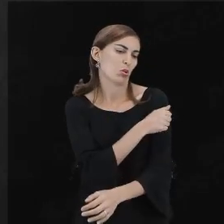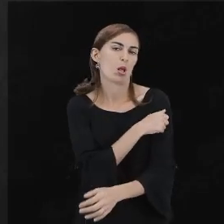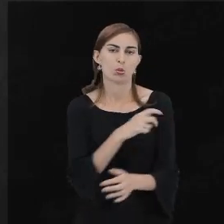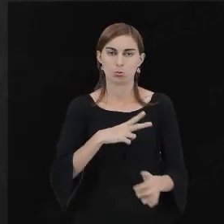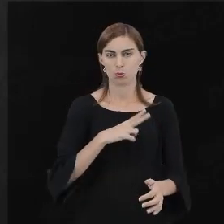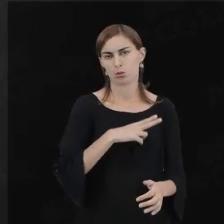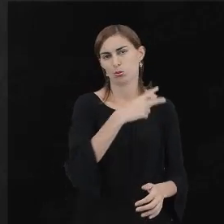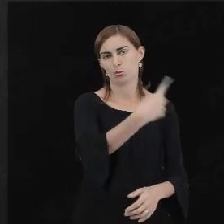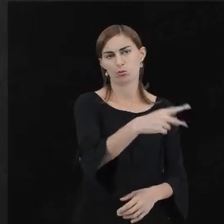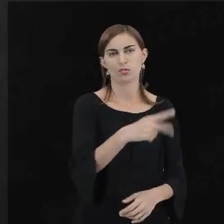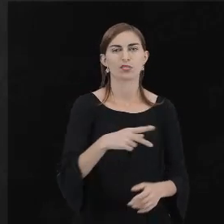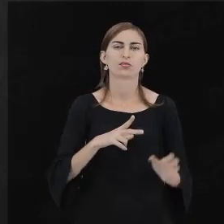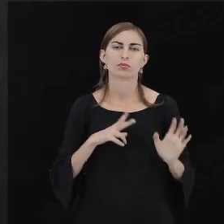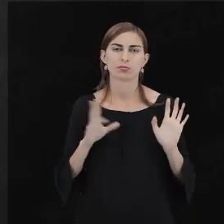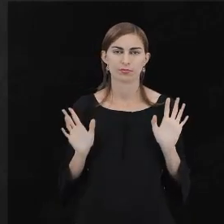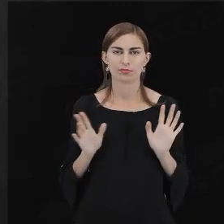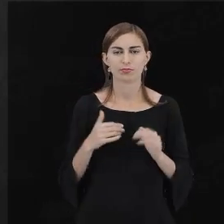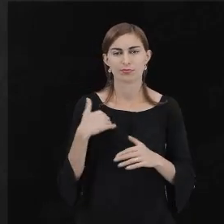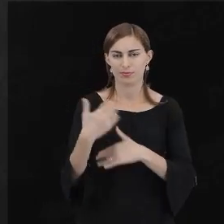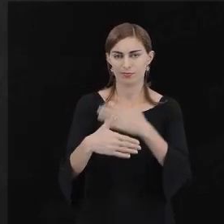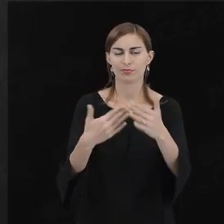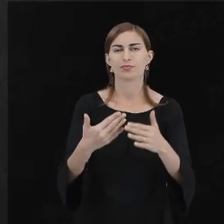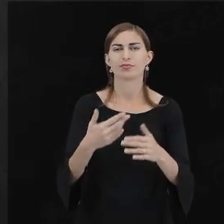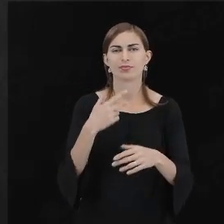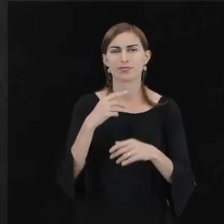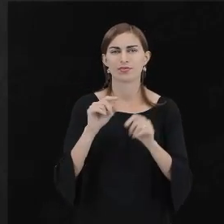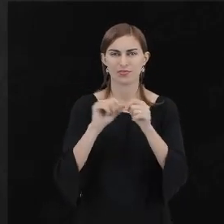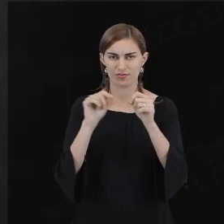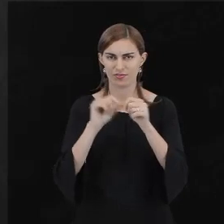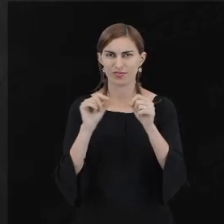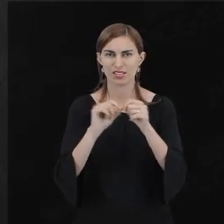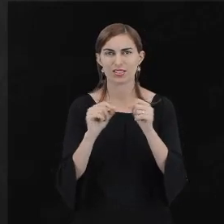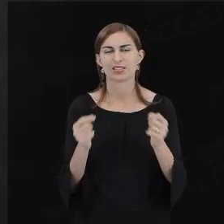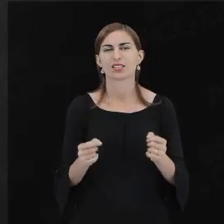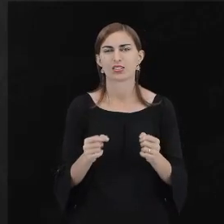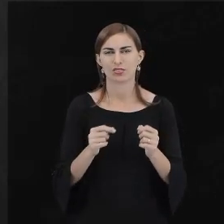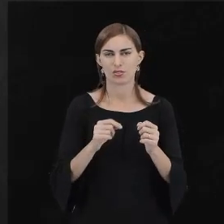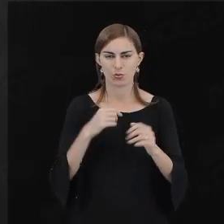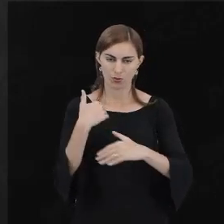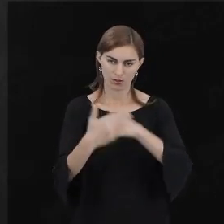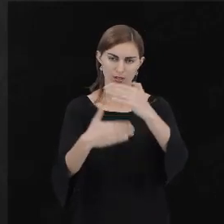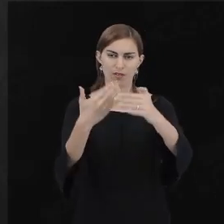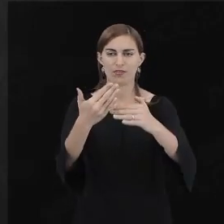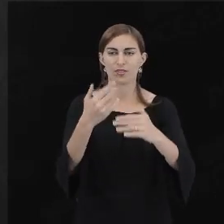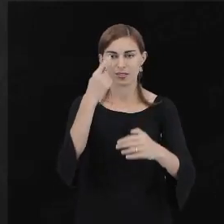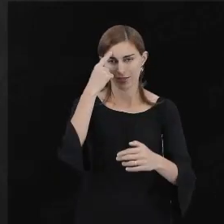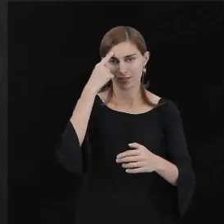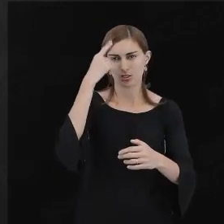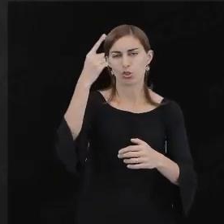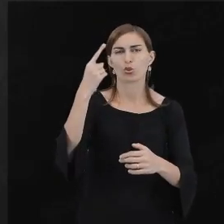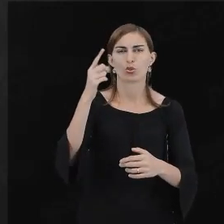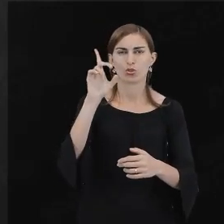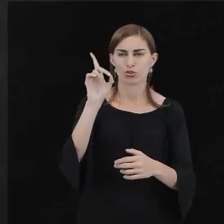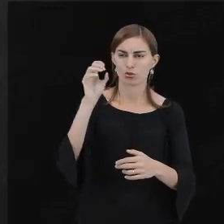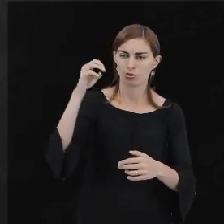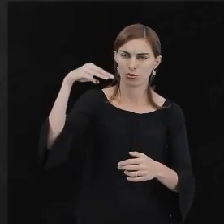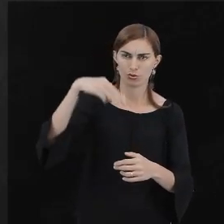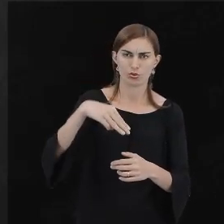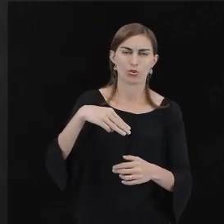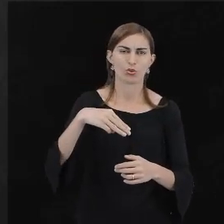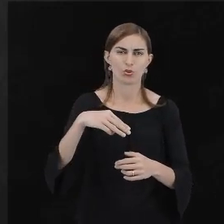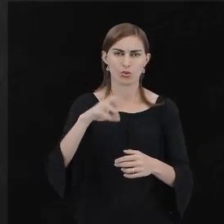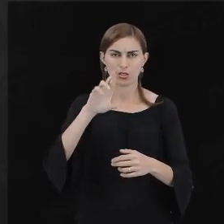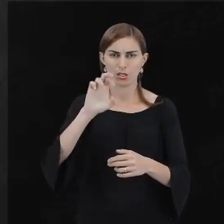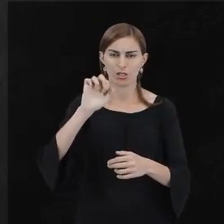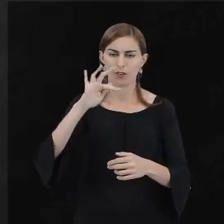particular. Posteriormente, a gente vai fazendo um avanço e essa ideologia do dom foi sendo